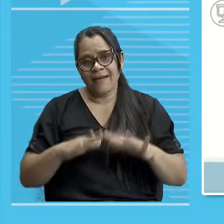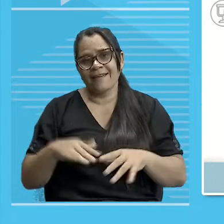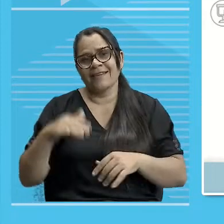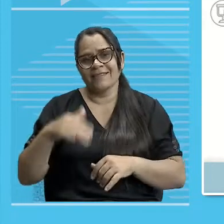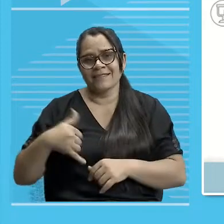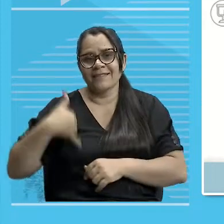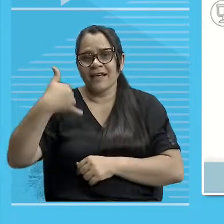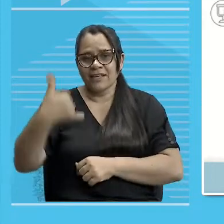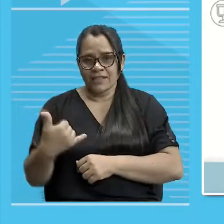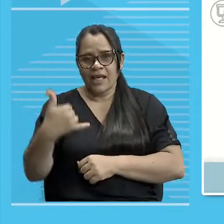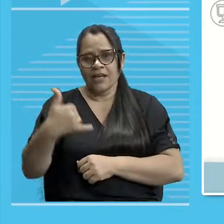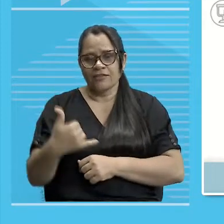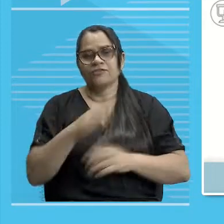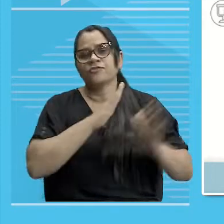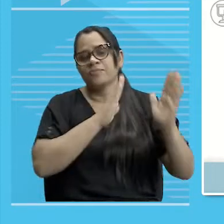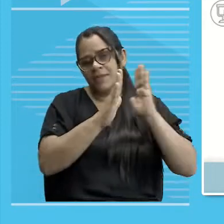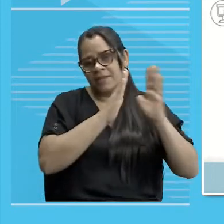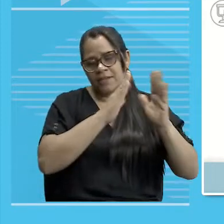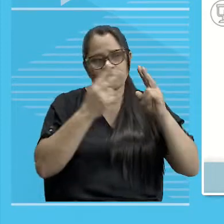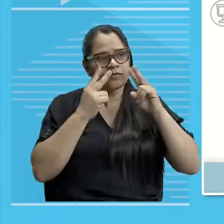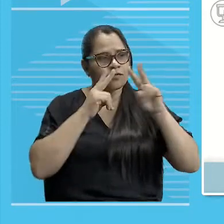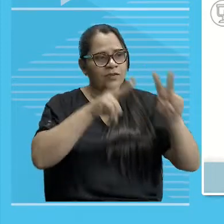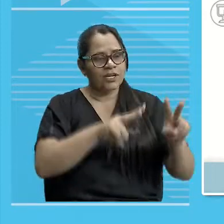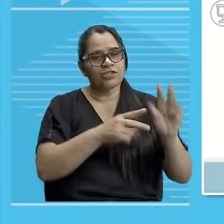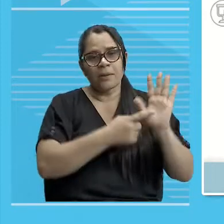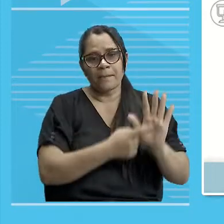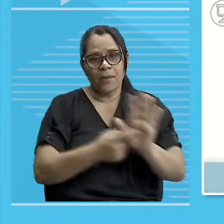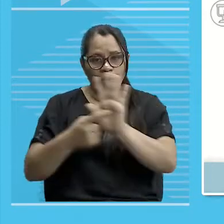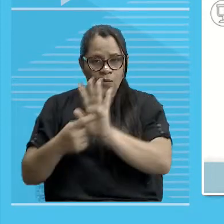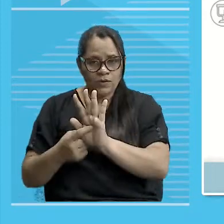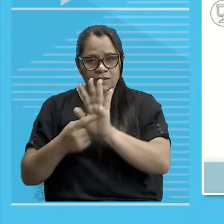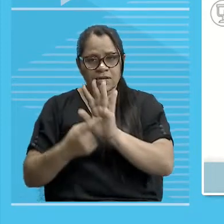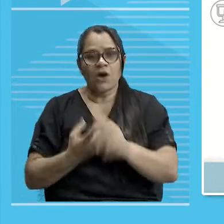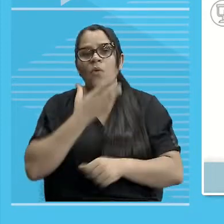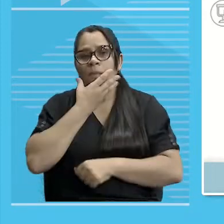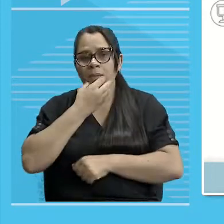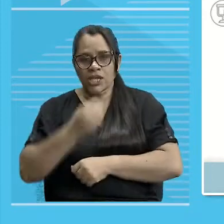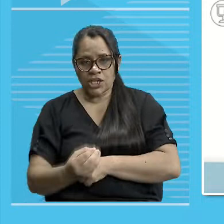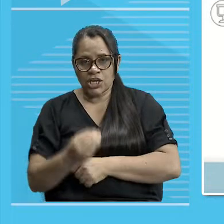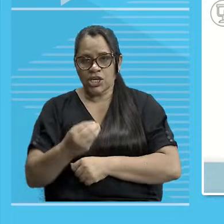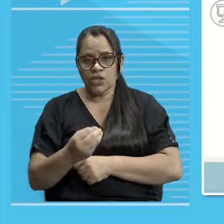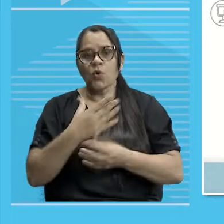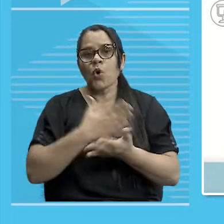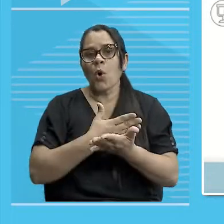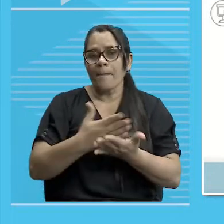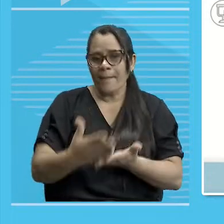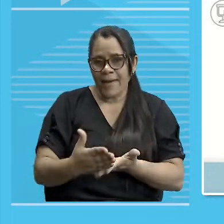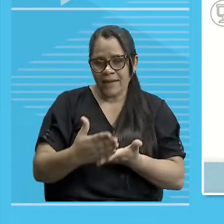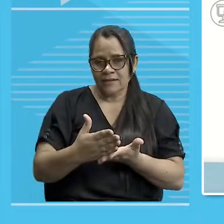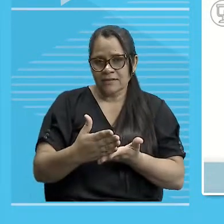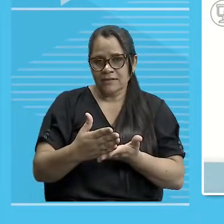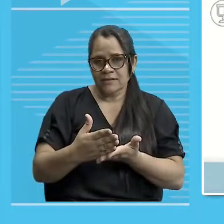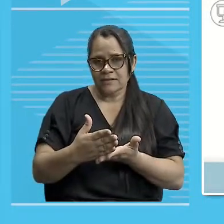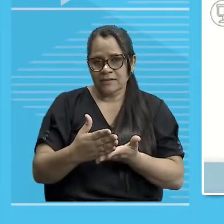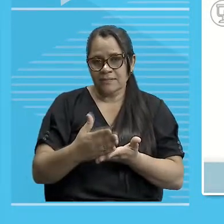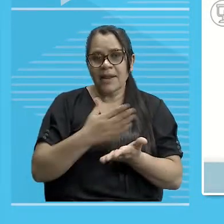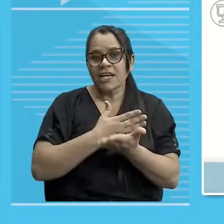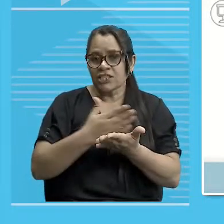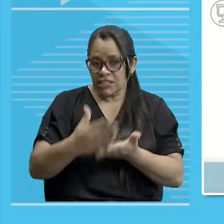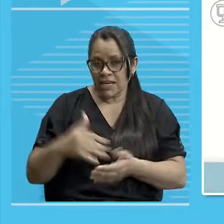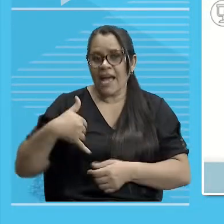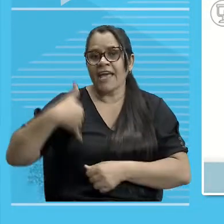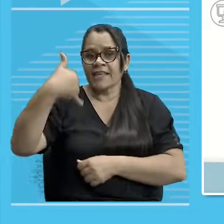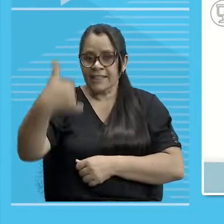idade, do período. Está mostrando que o menino está começando a se preparar para iniciar a sua